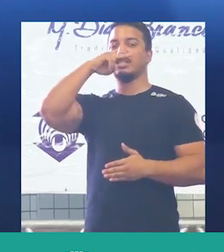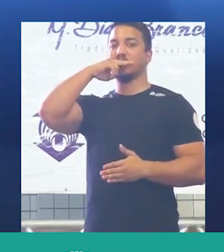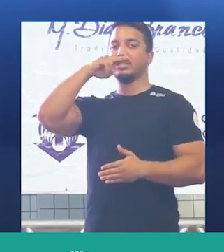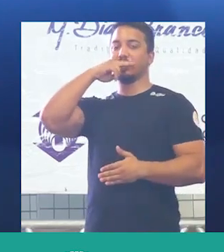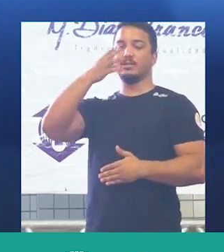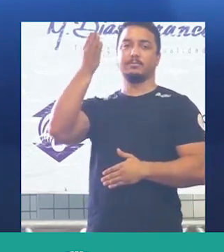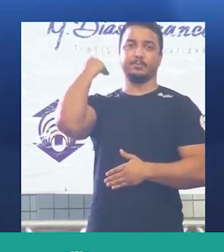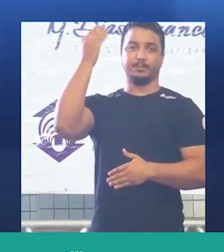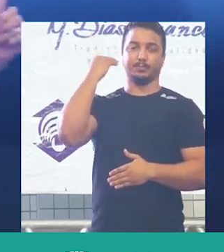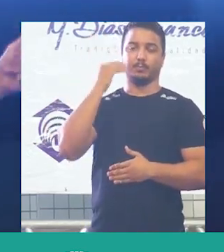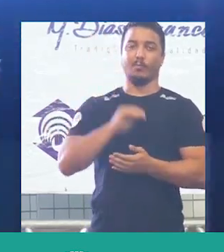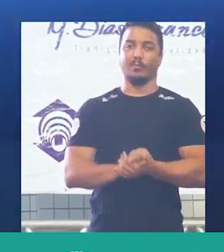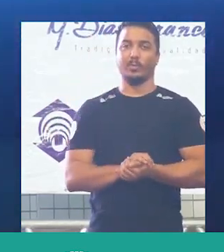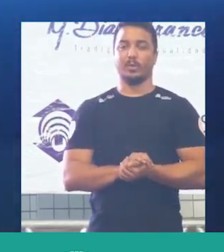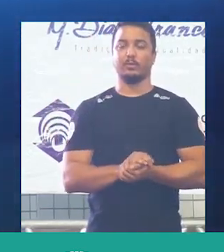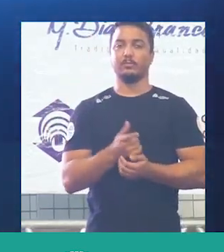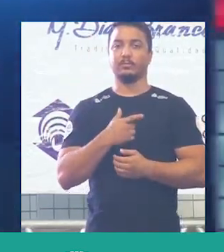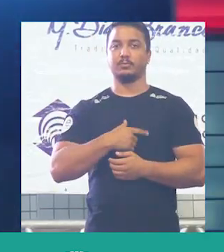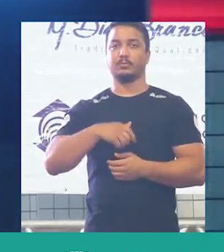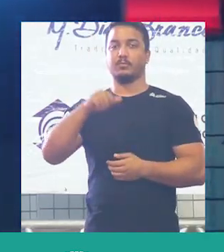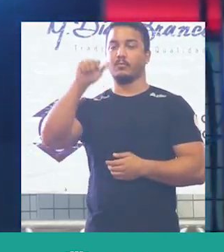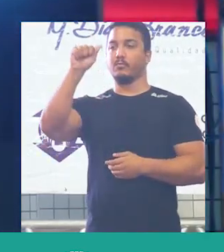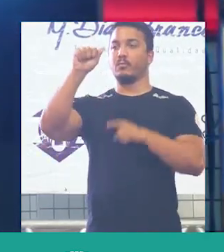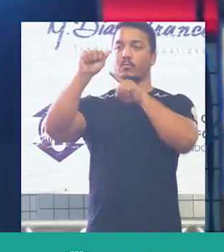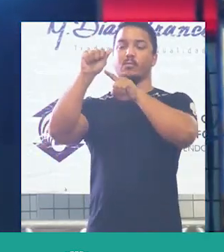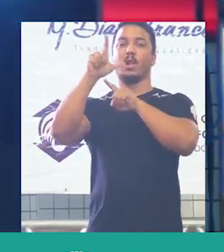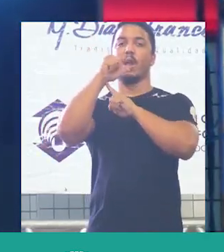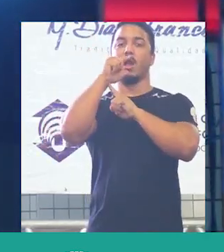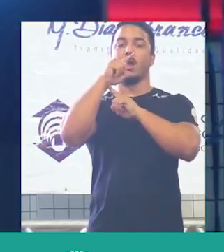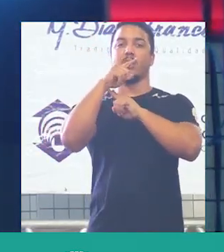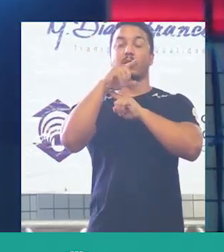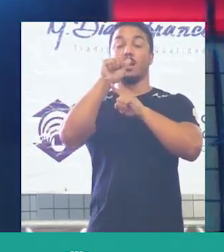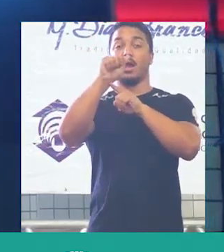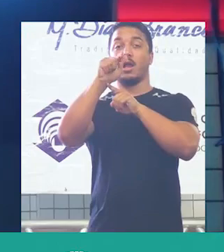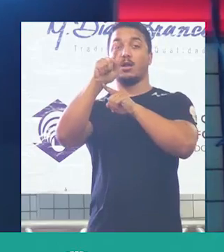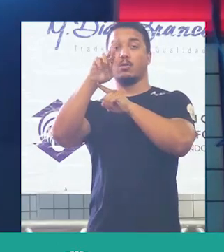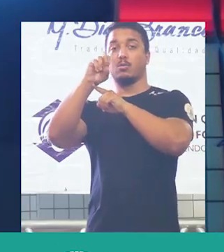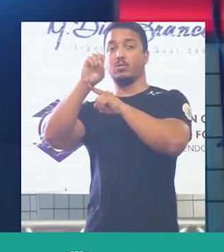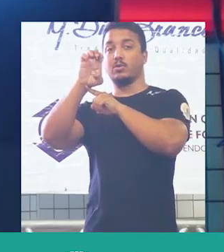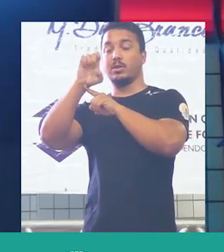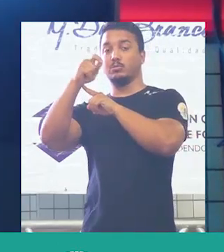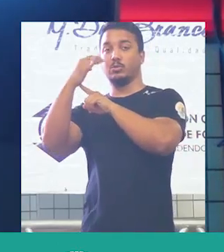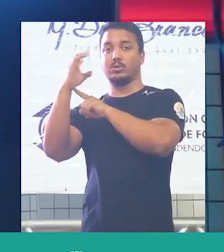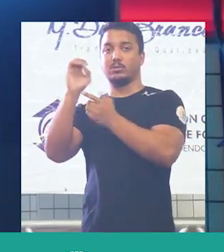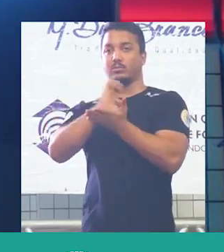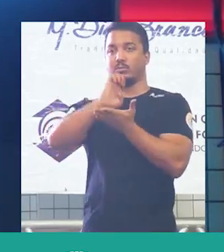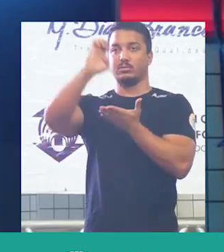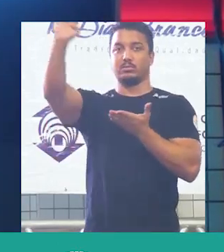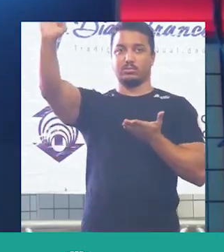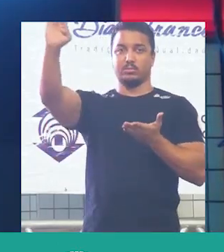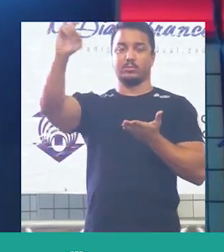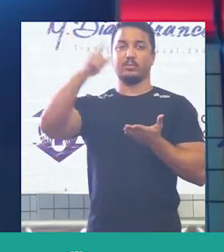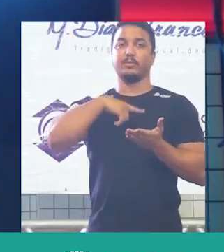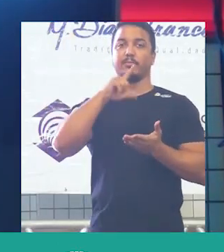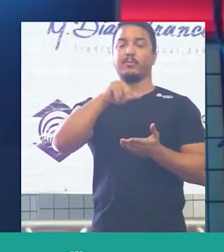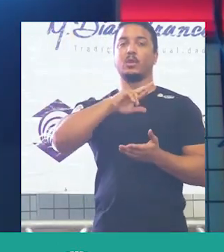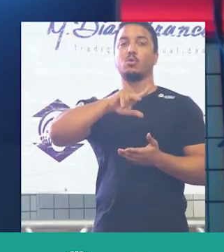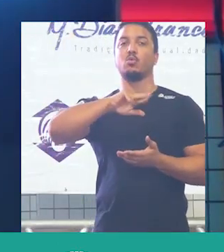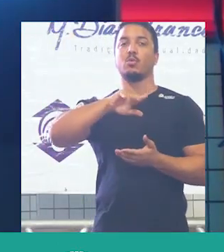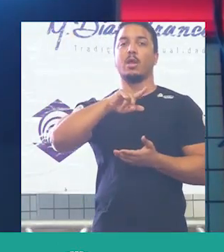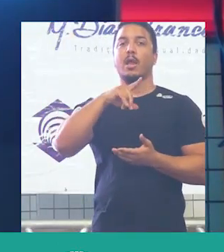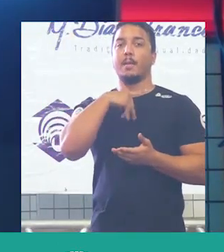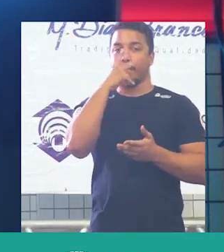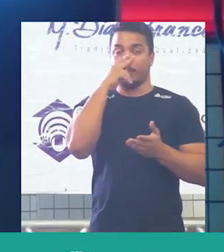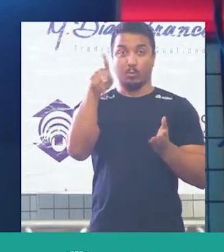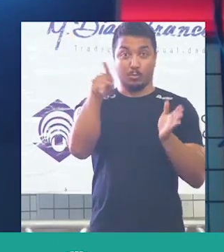cana-de-açúcar. A agroexportação. Ou seja, a nossa produção agrícola, ela não é voltada para o